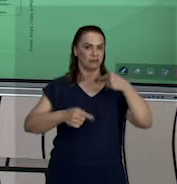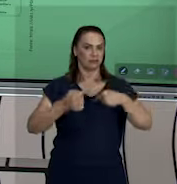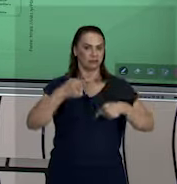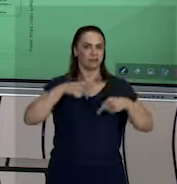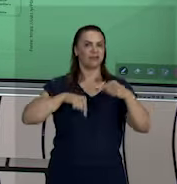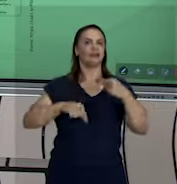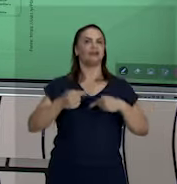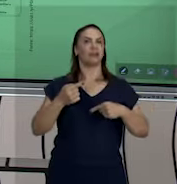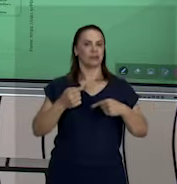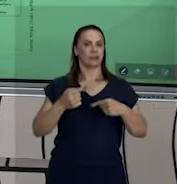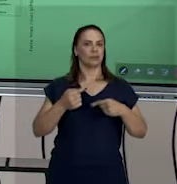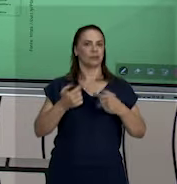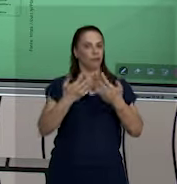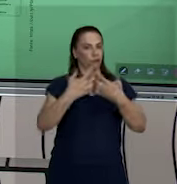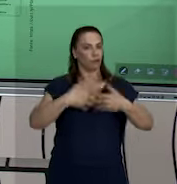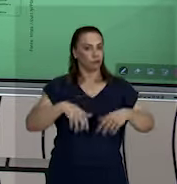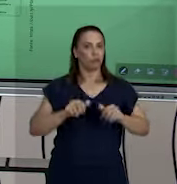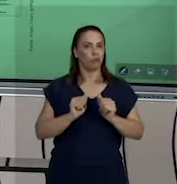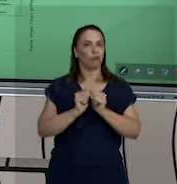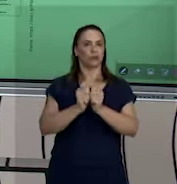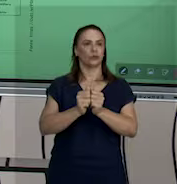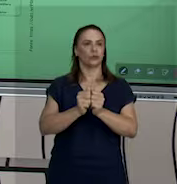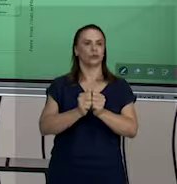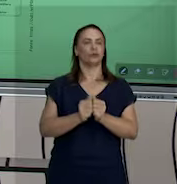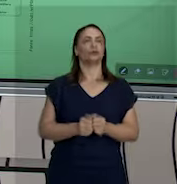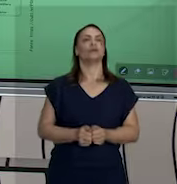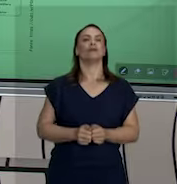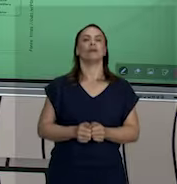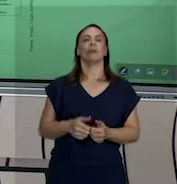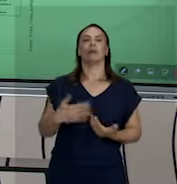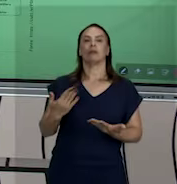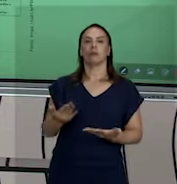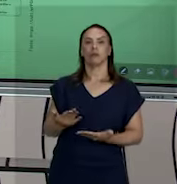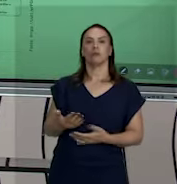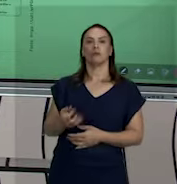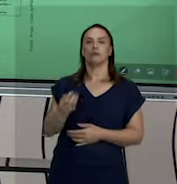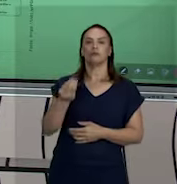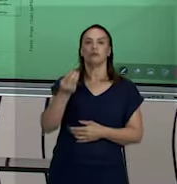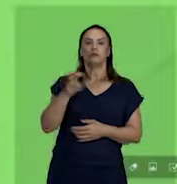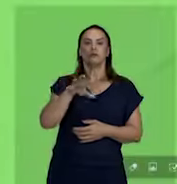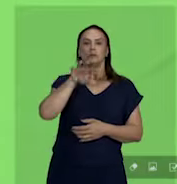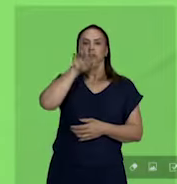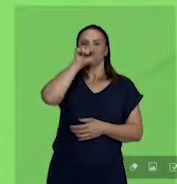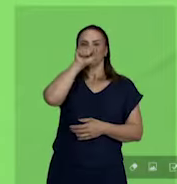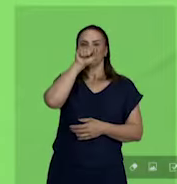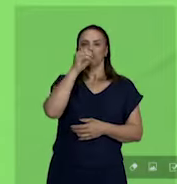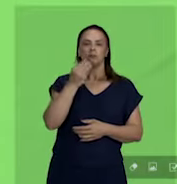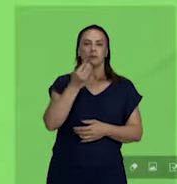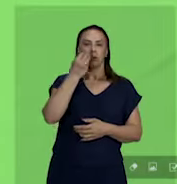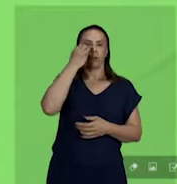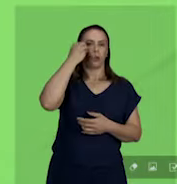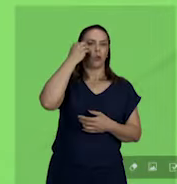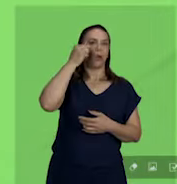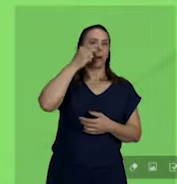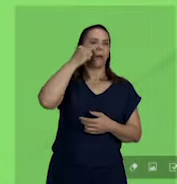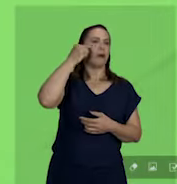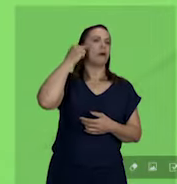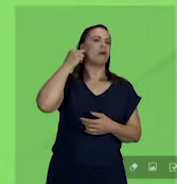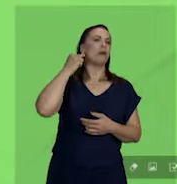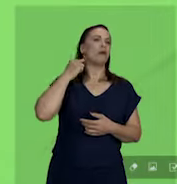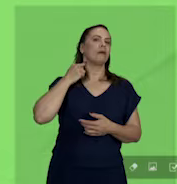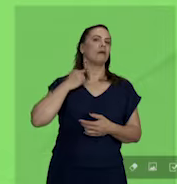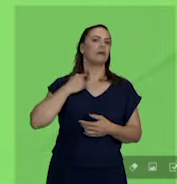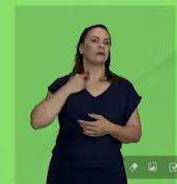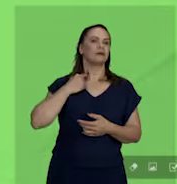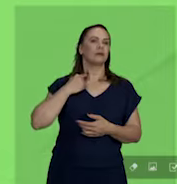sistemas integrados ali. Então, o ar continua descendo, né, nessa região aqui, ó, que ocorre essa separação. Deixa eu só